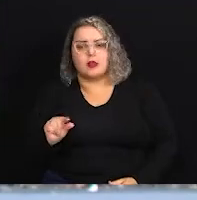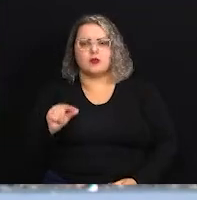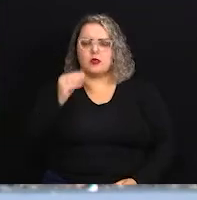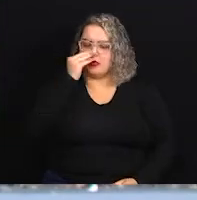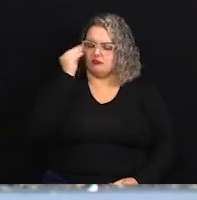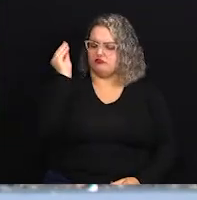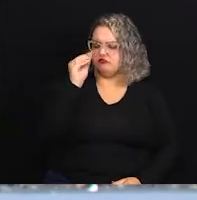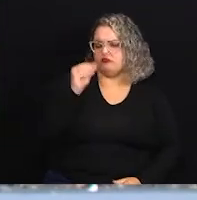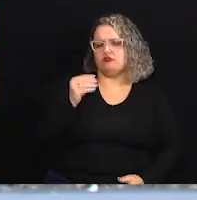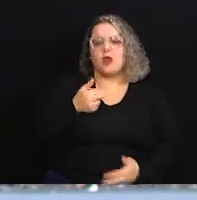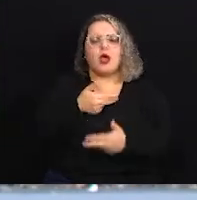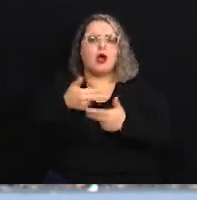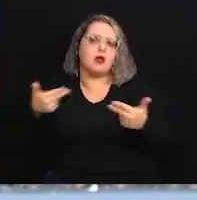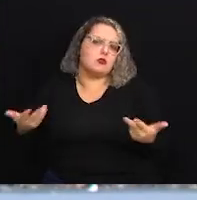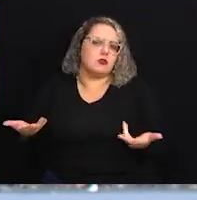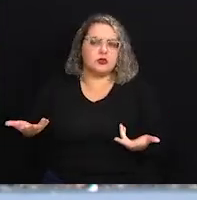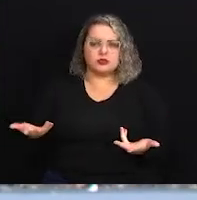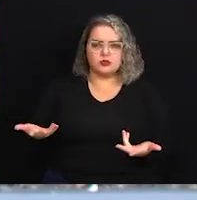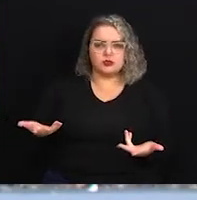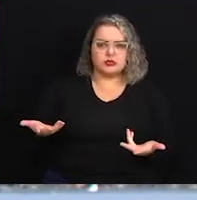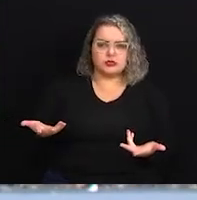recusar determinadas